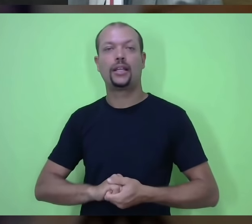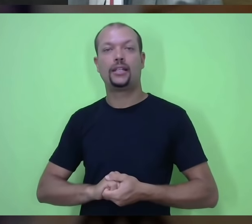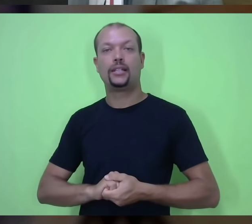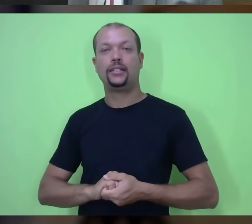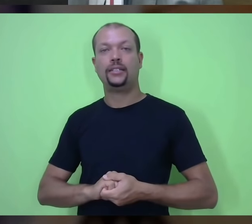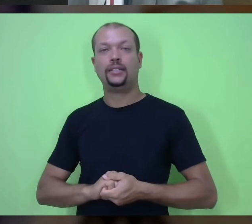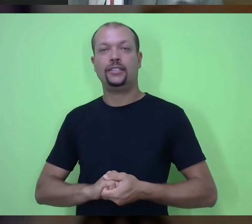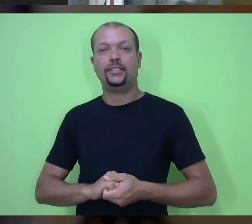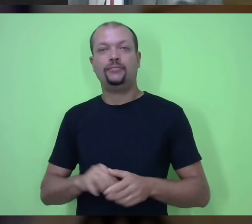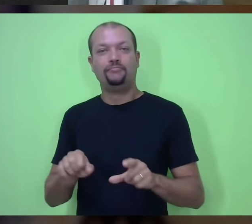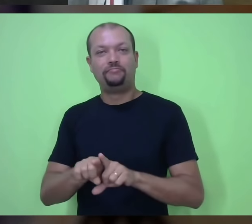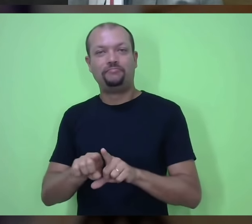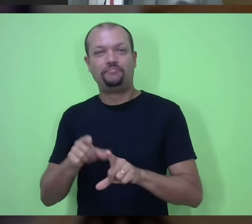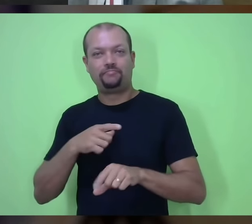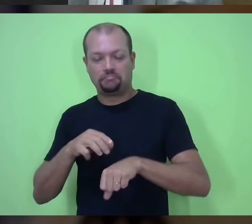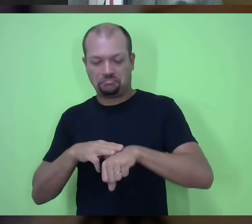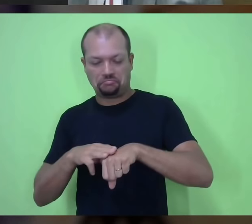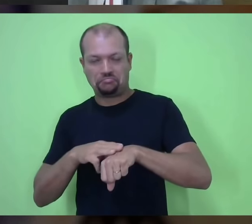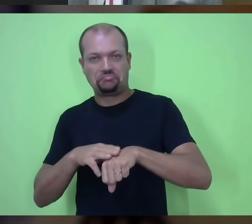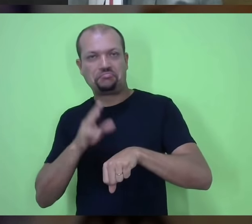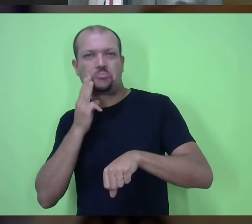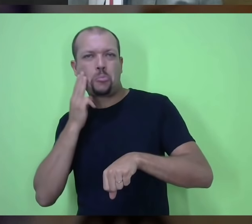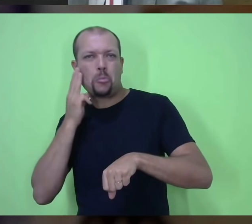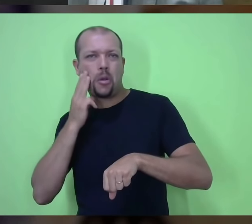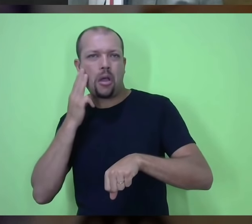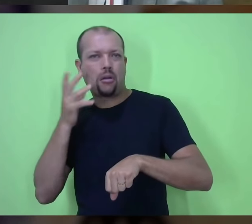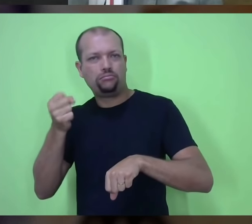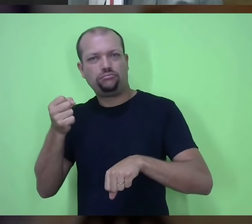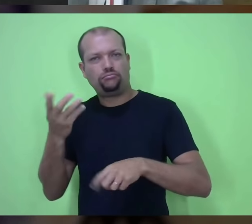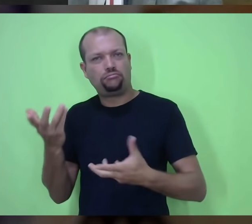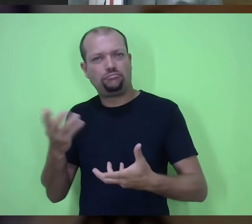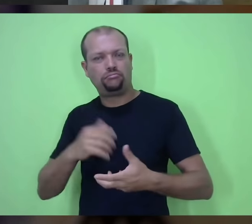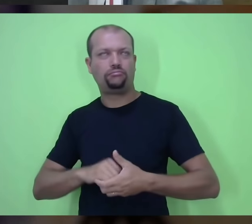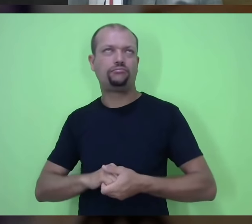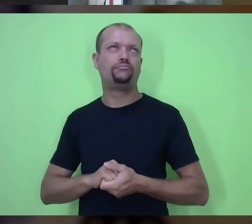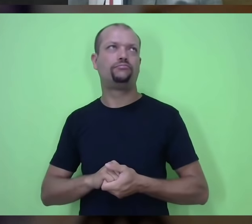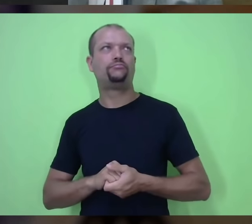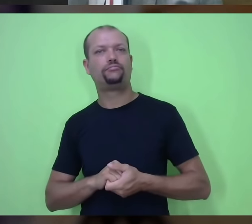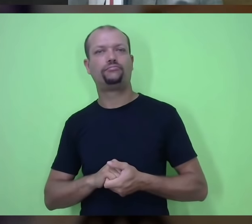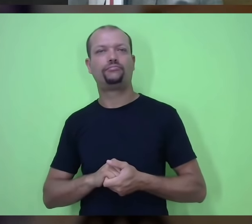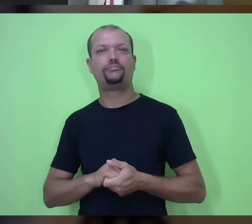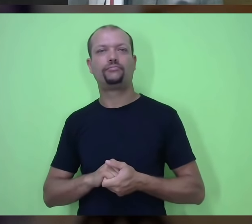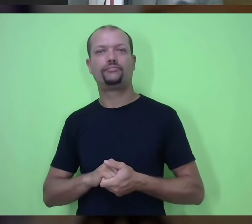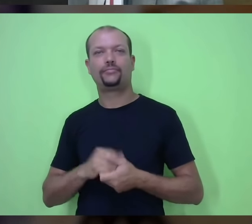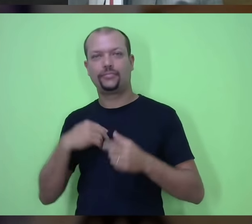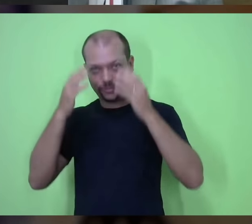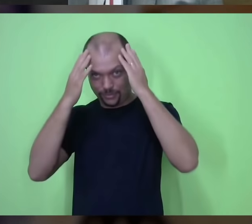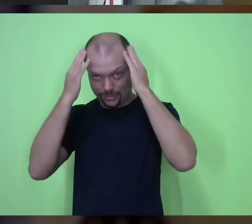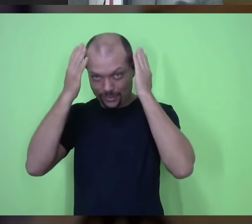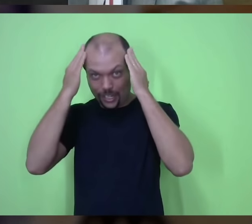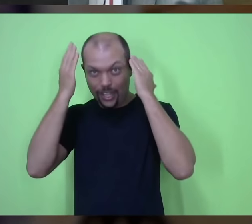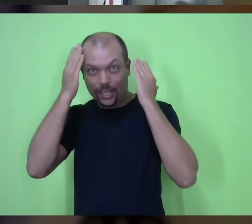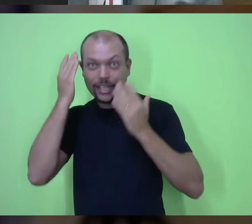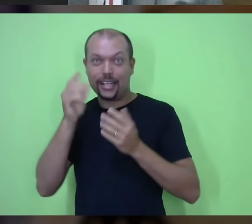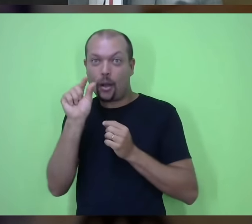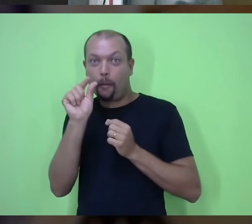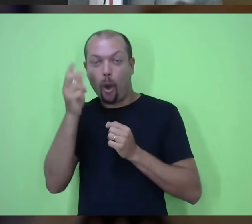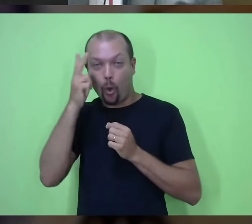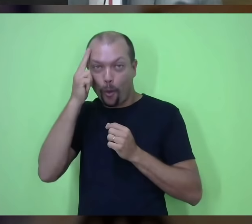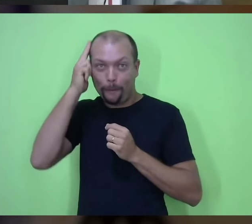também tenho a pele caucasiana, branca. O que sobrou dos cabelos estão